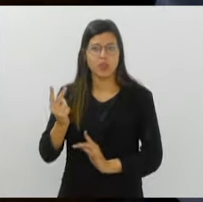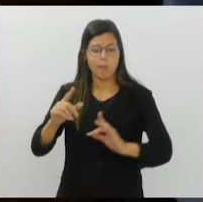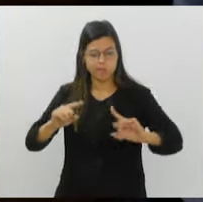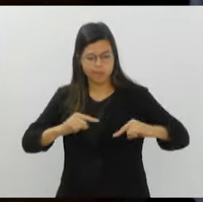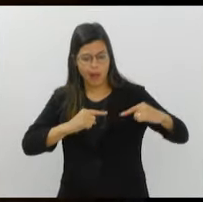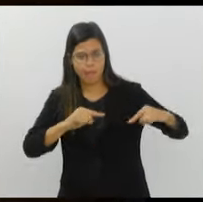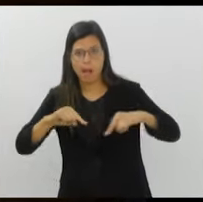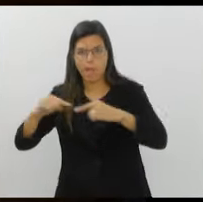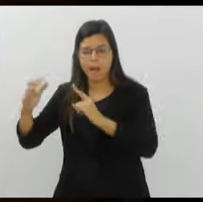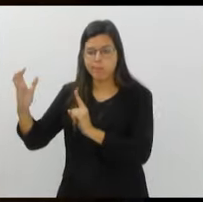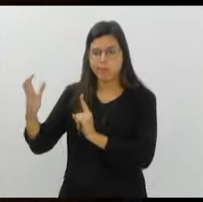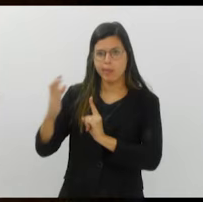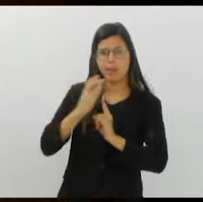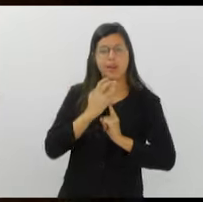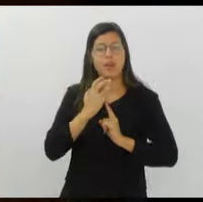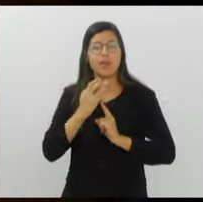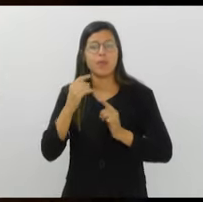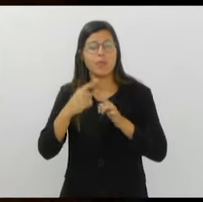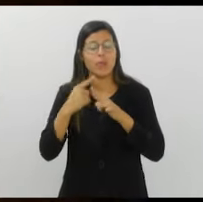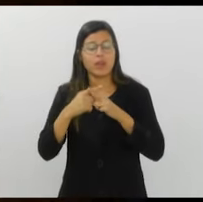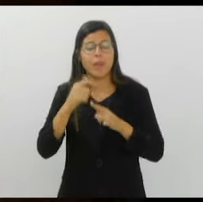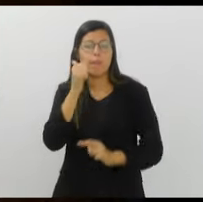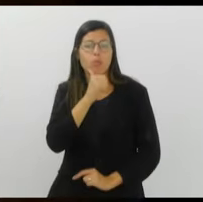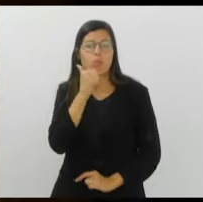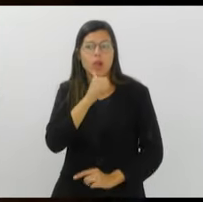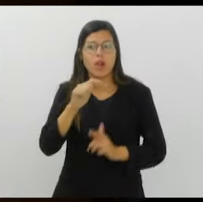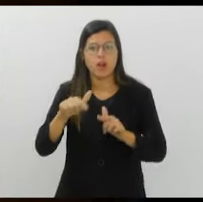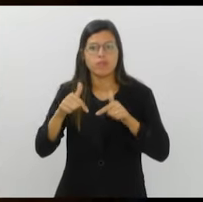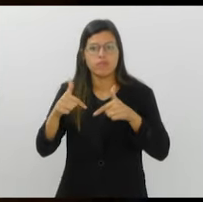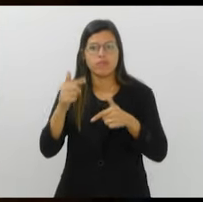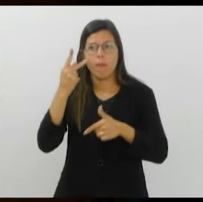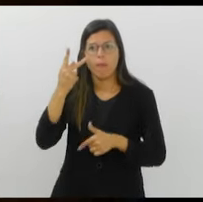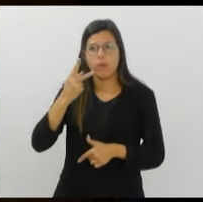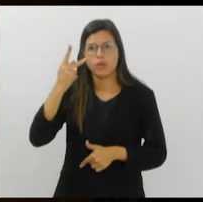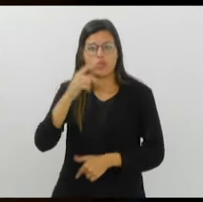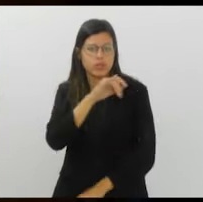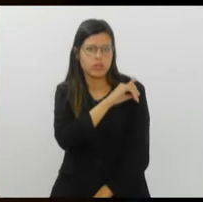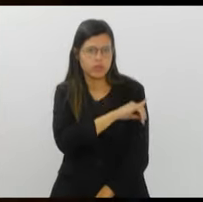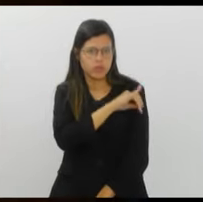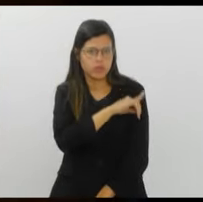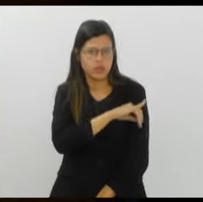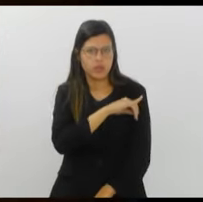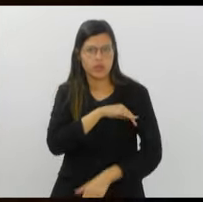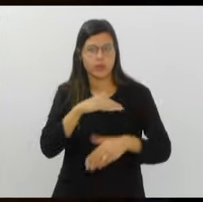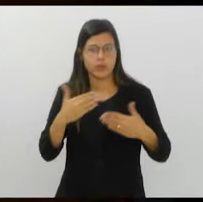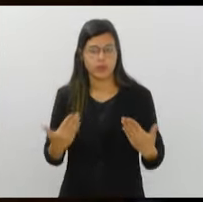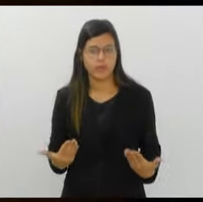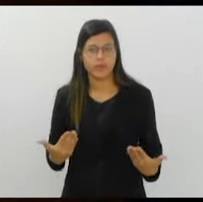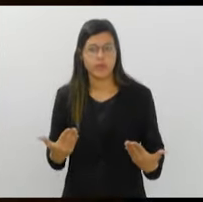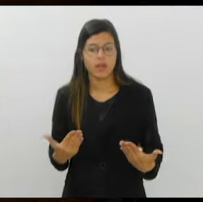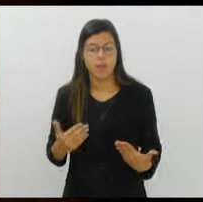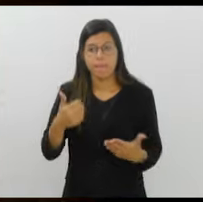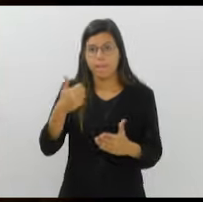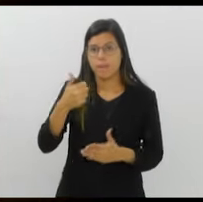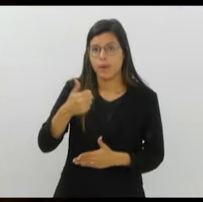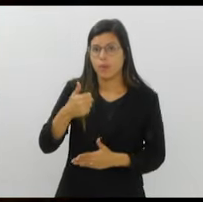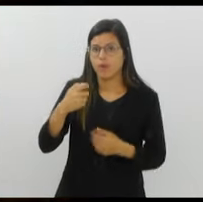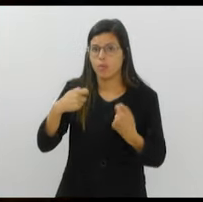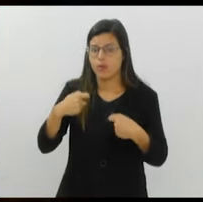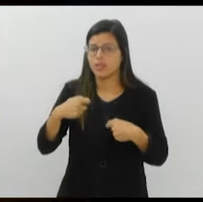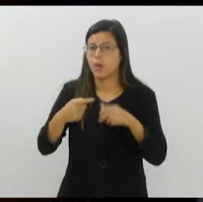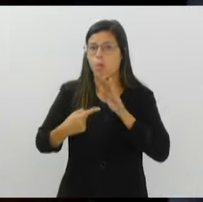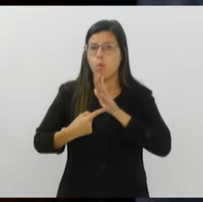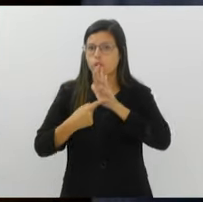atacadas porque são mulheres exercendo a política e o poder no estado do Rio de Janeiro. Então, a gente primeiro precisa